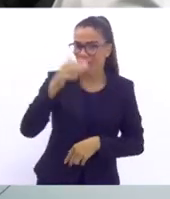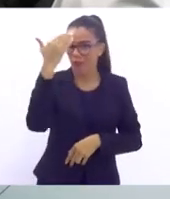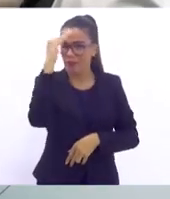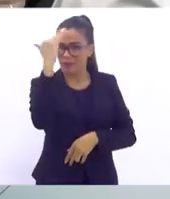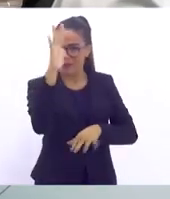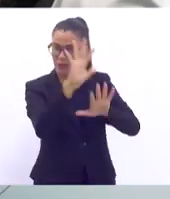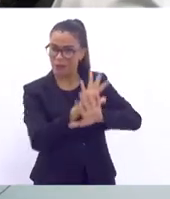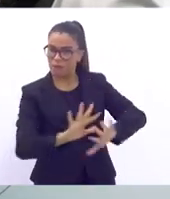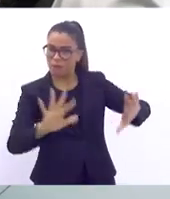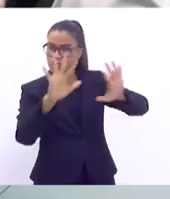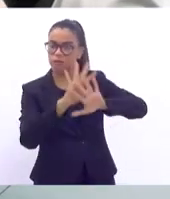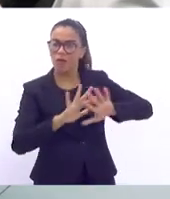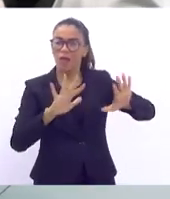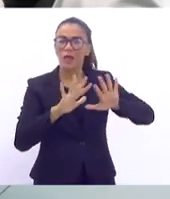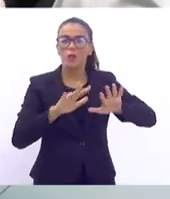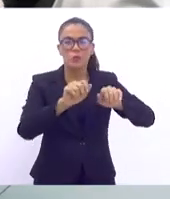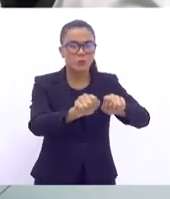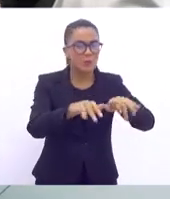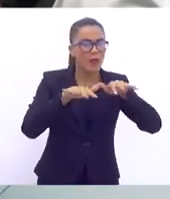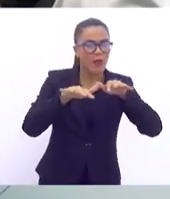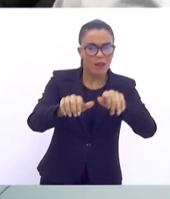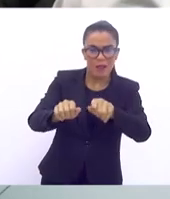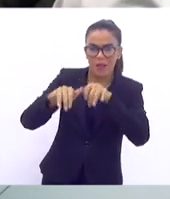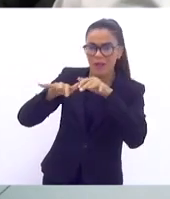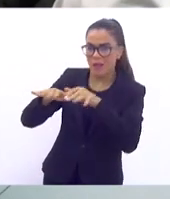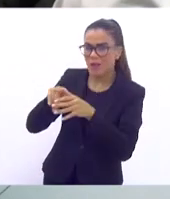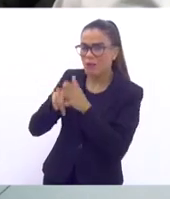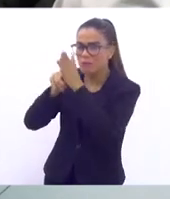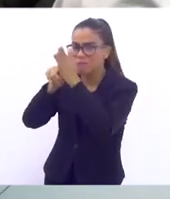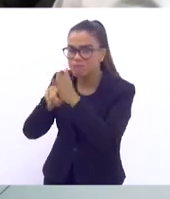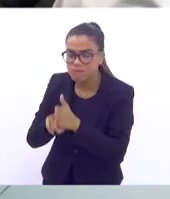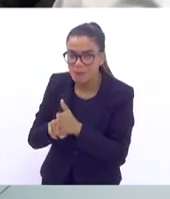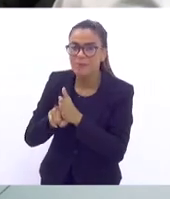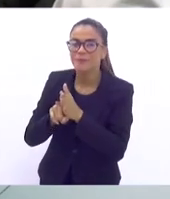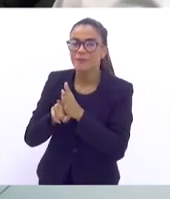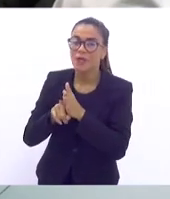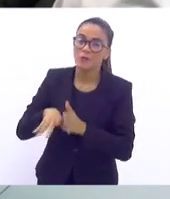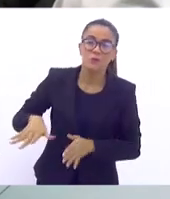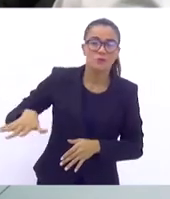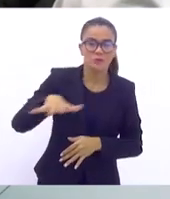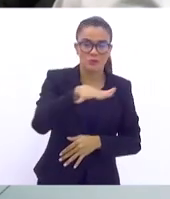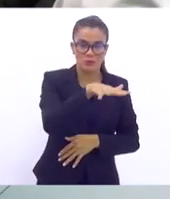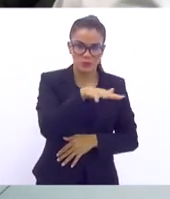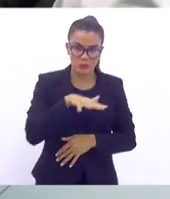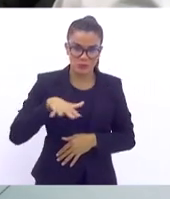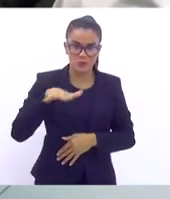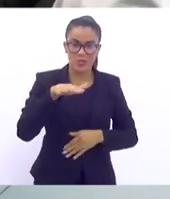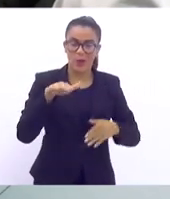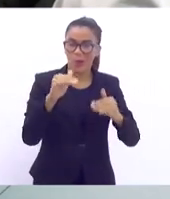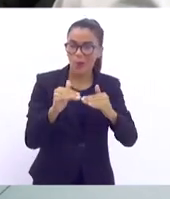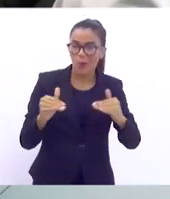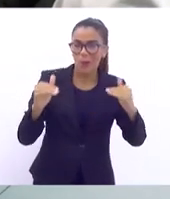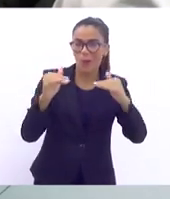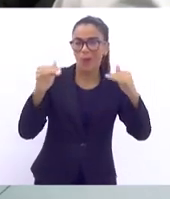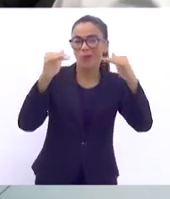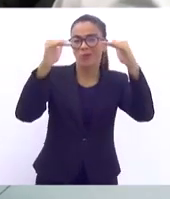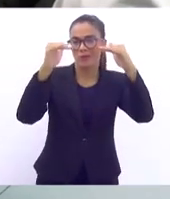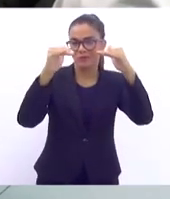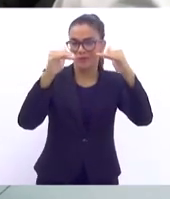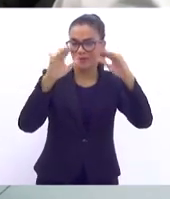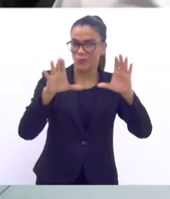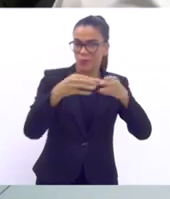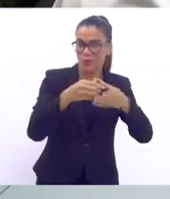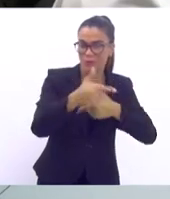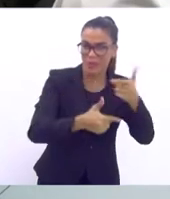inclusive nos diferentes parâmetros que eu tenho né consultado sobre isso no geral o nível de formalização das diferentes é bem